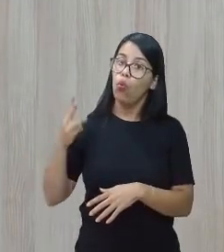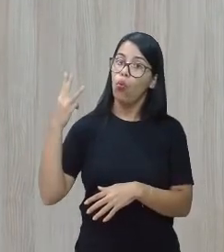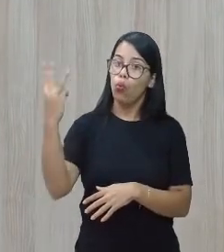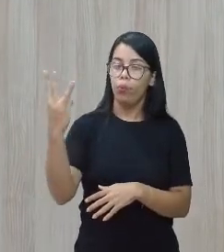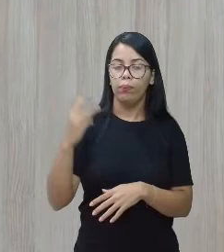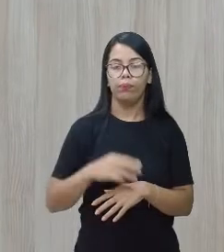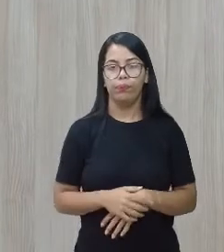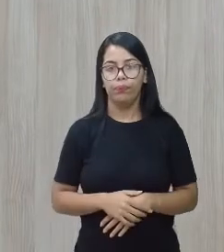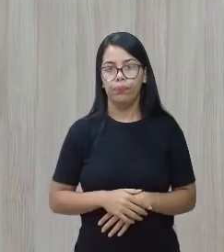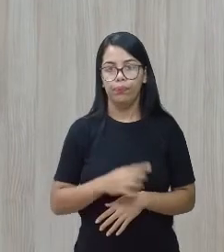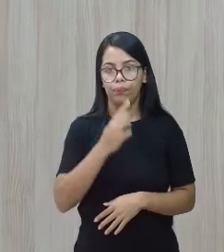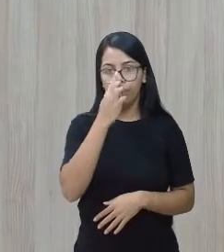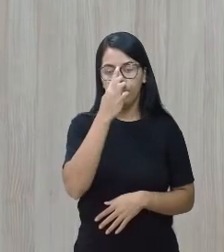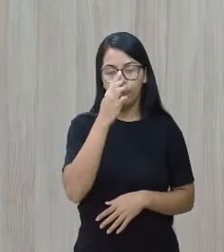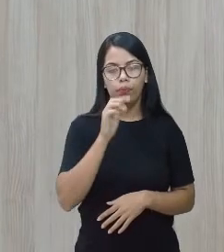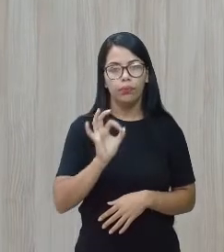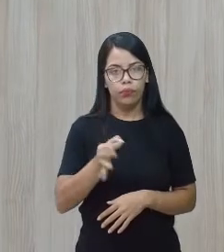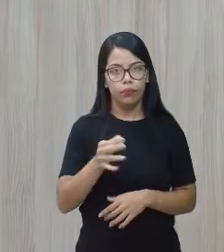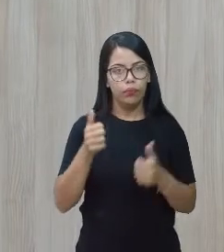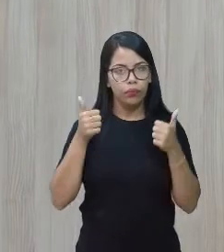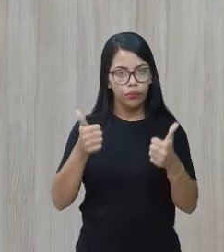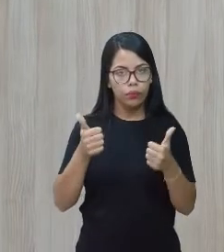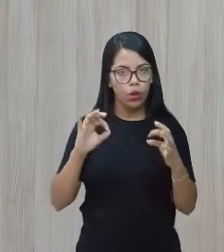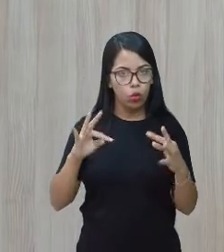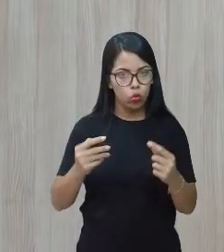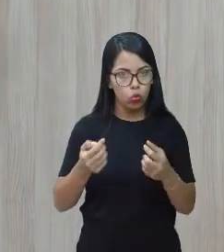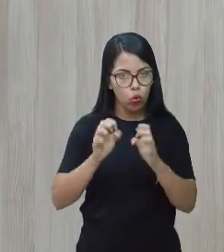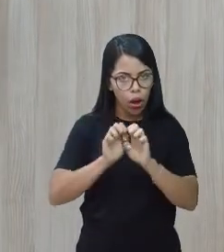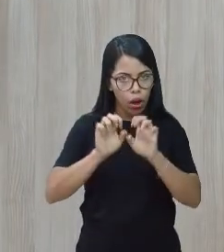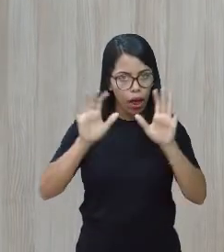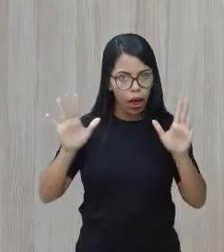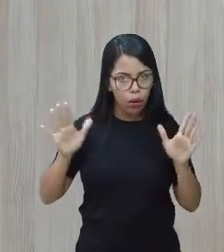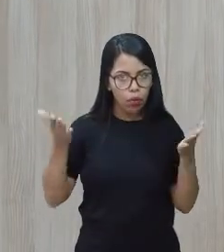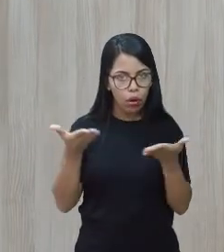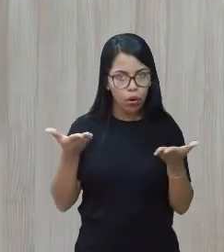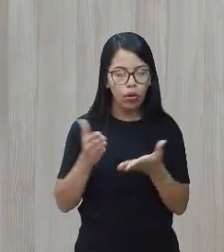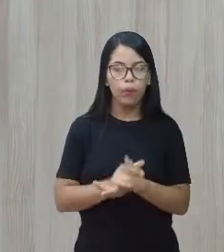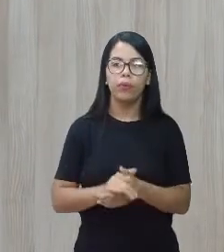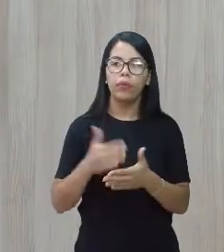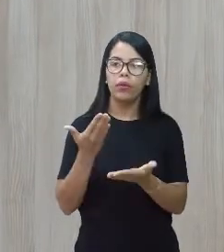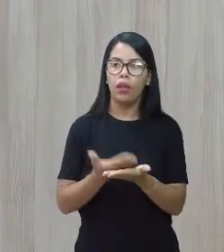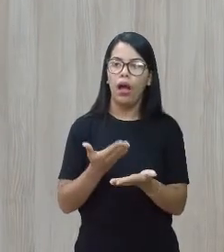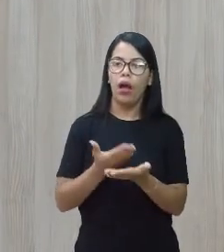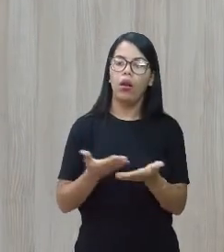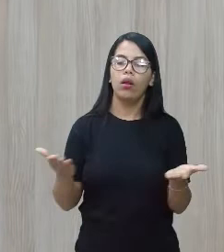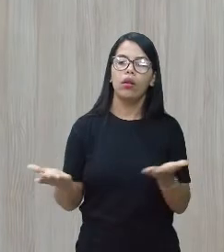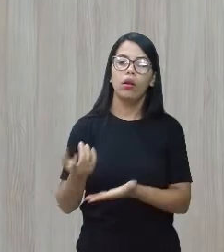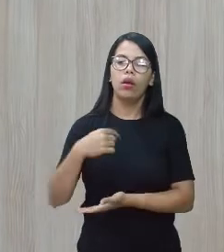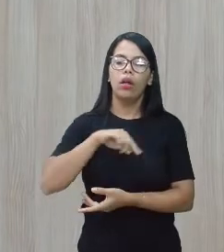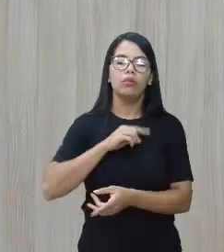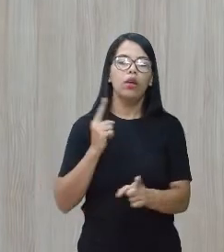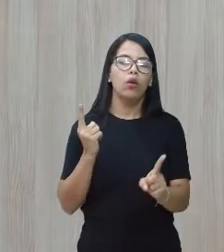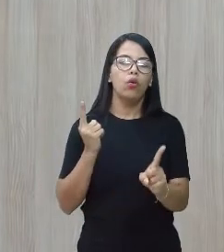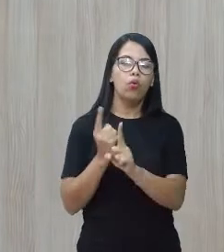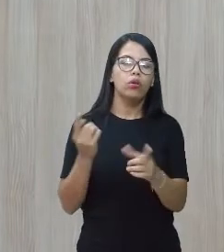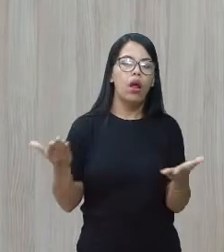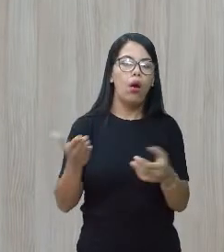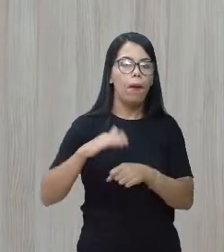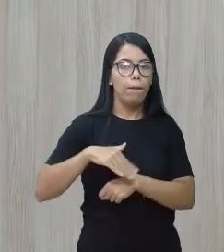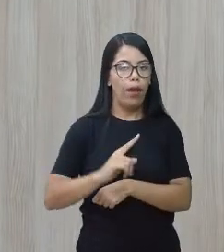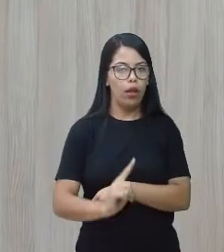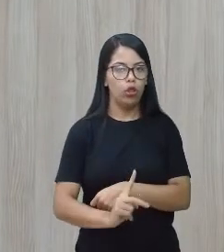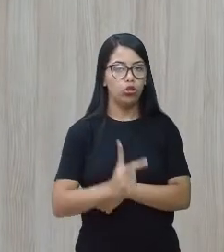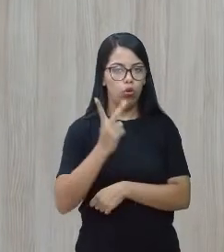metros cúbicos, beleza? Ficou claro aí para você, né? Então, na aula de hoje, a gente vai encontrar aí mais 2